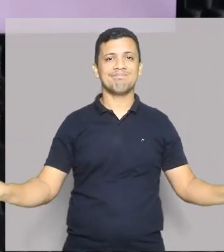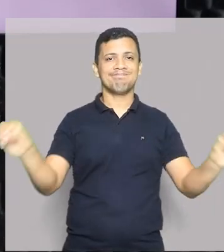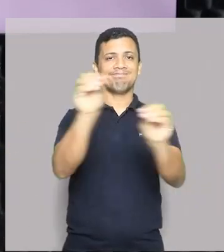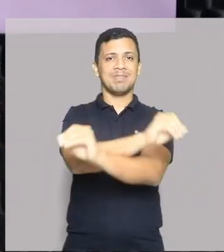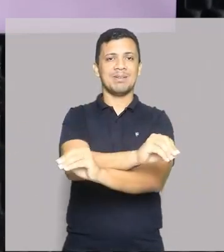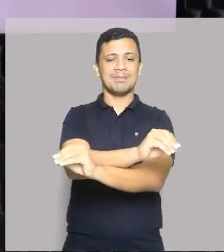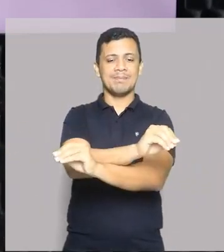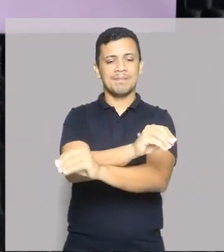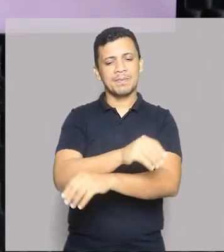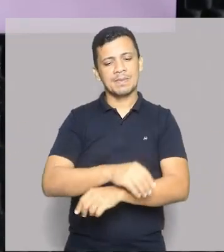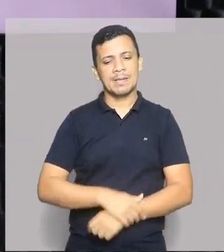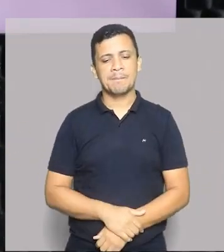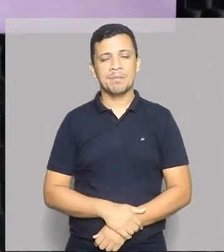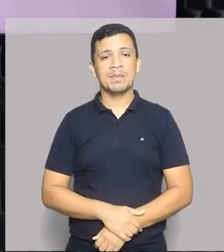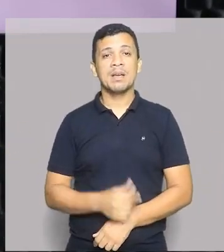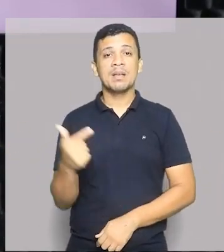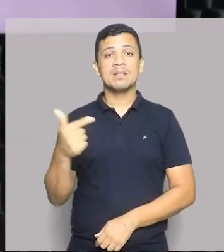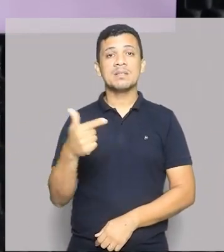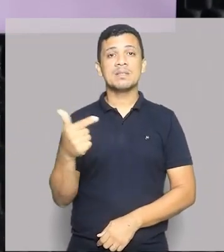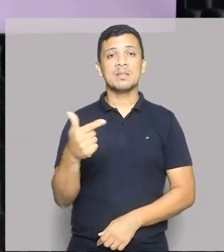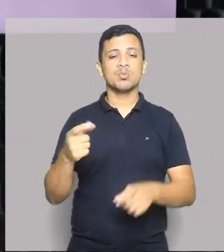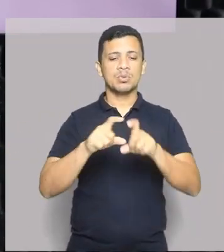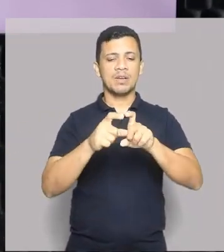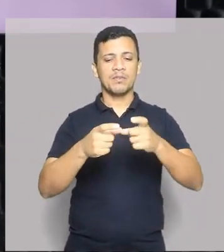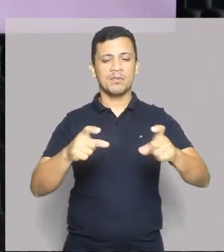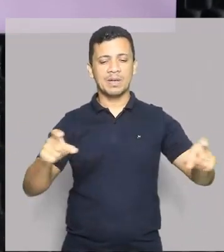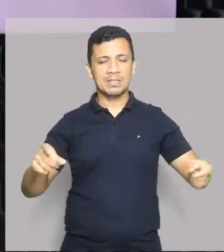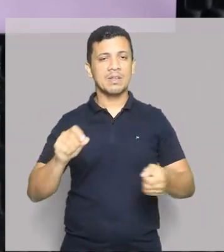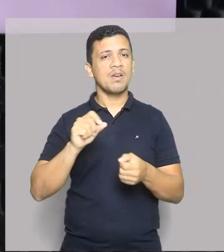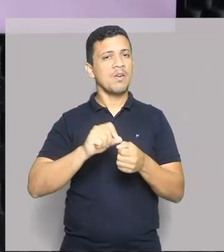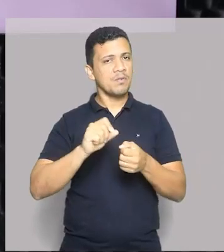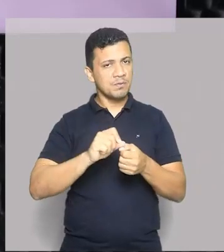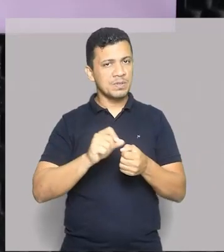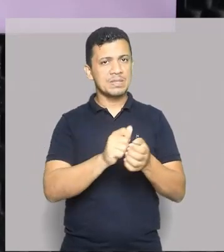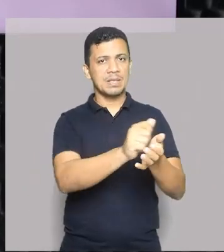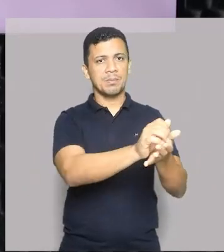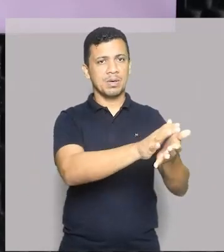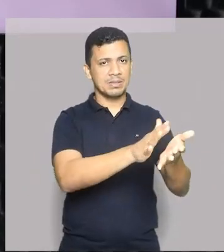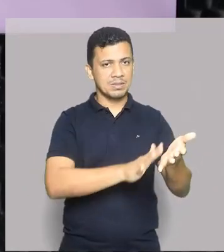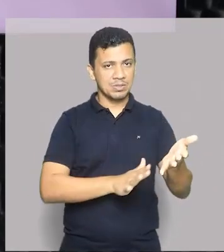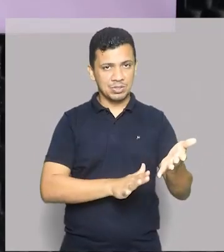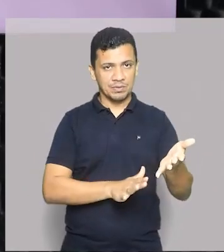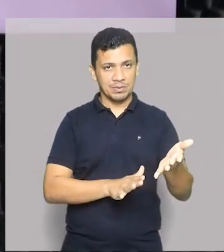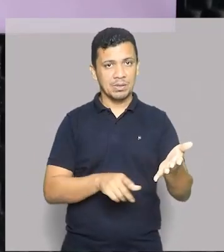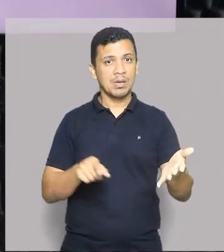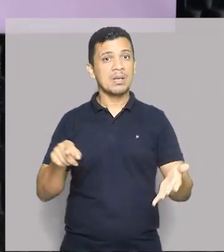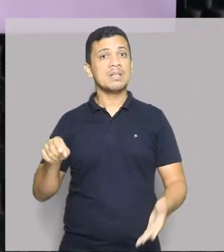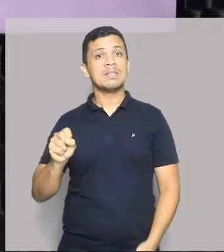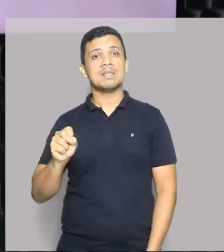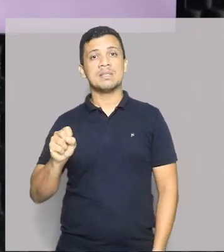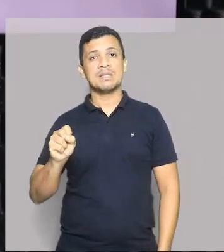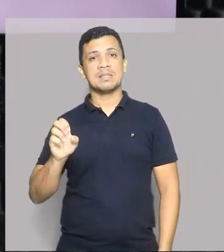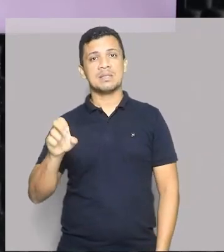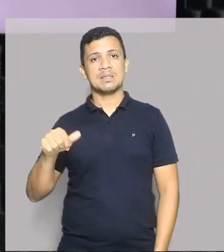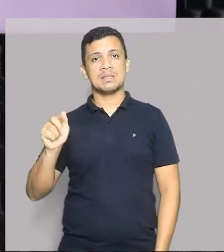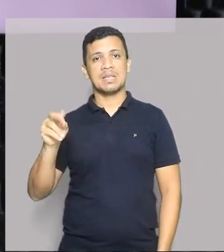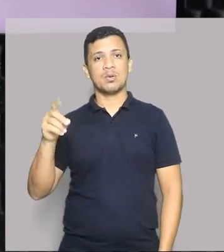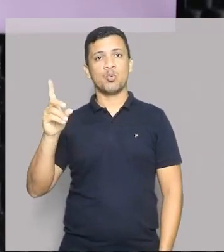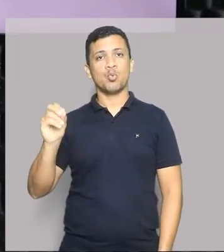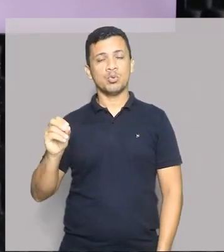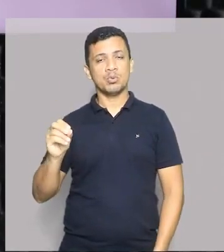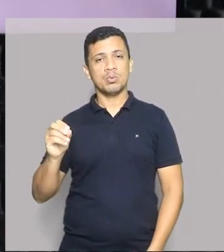conforme. Na segunda frase, fizemos a atividade segundo o professor nos pediu.